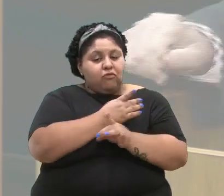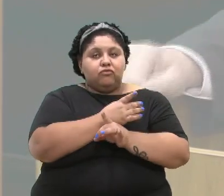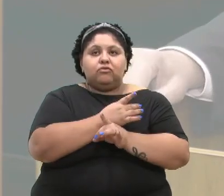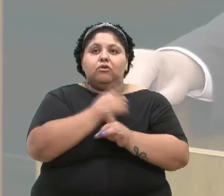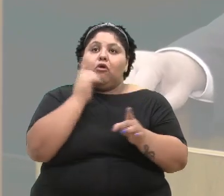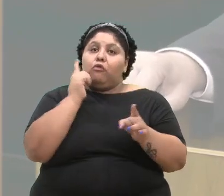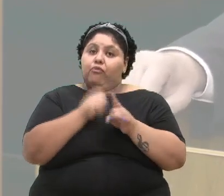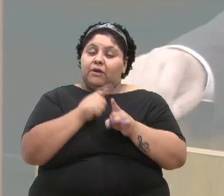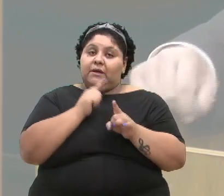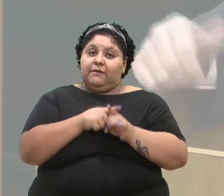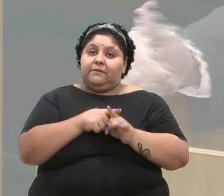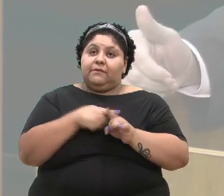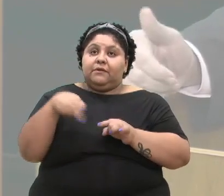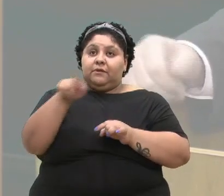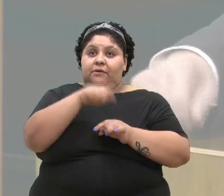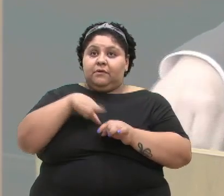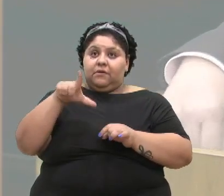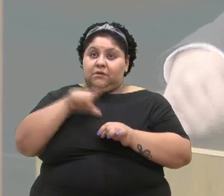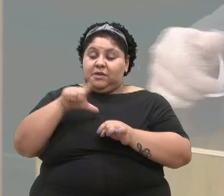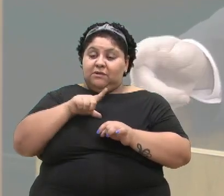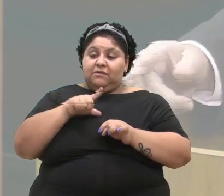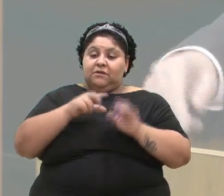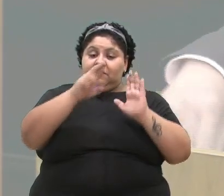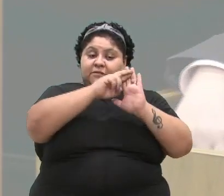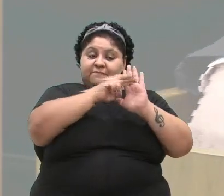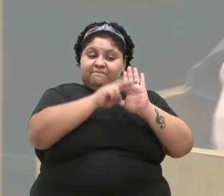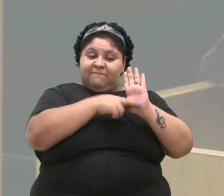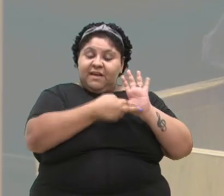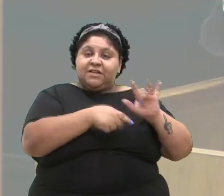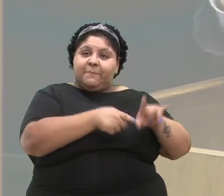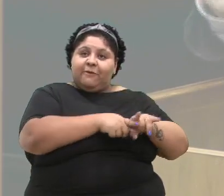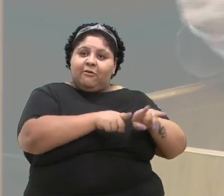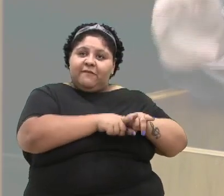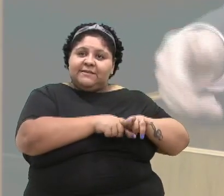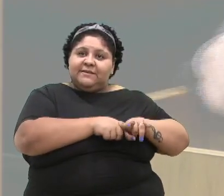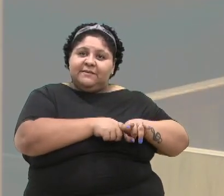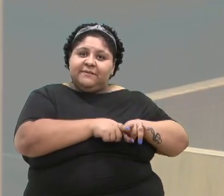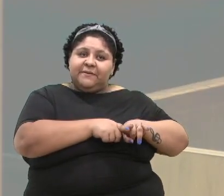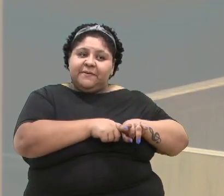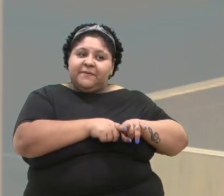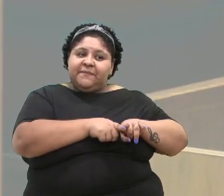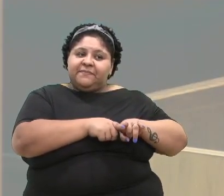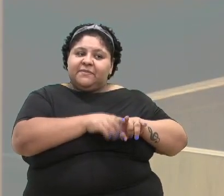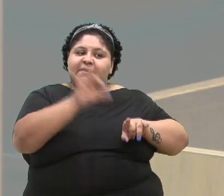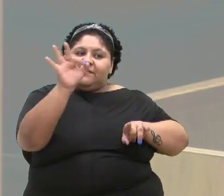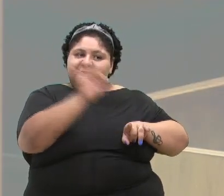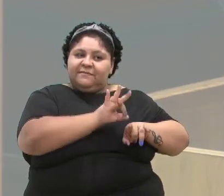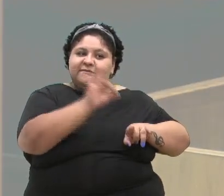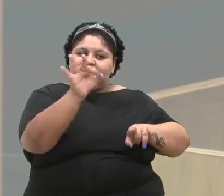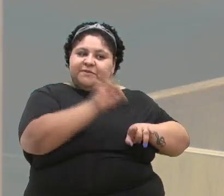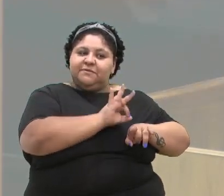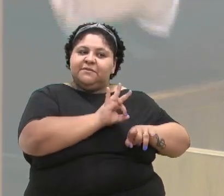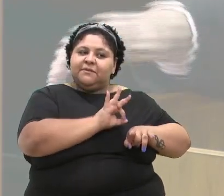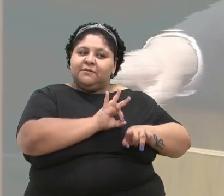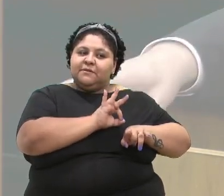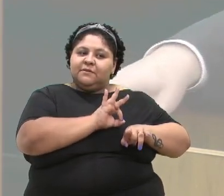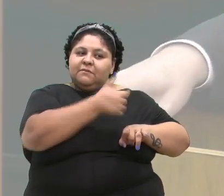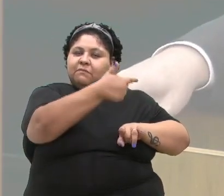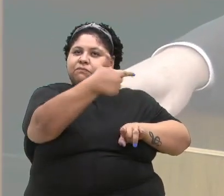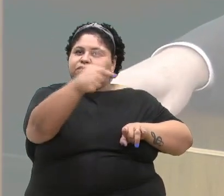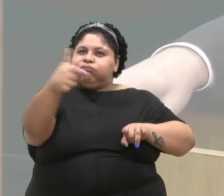vez mais nós vamos ter normatização, regulamentação, para ter tarifas e